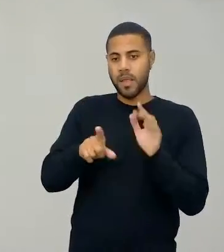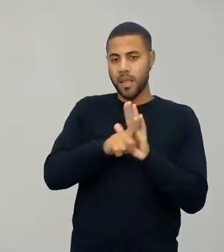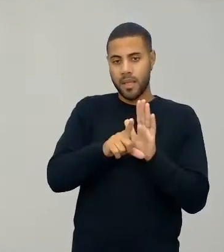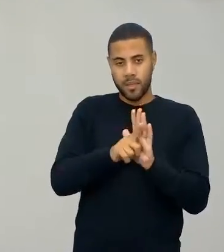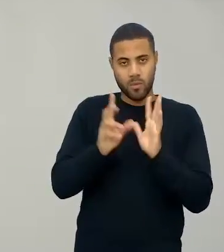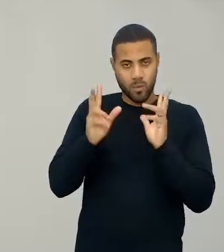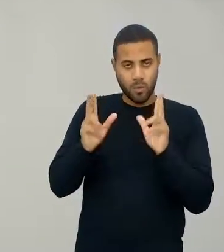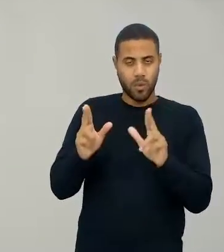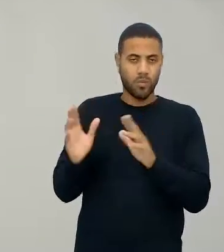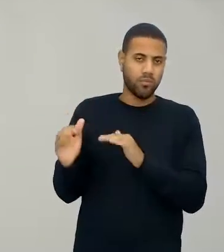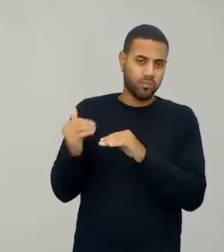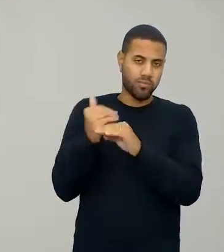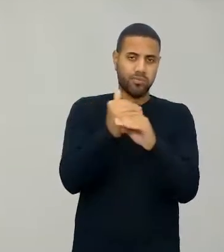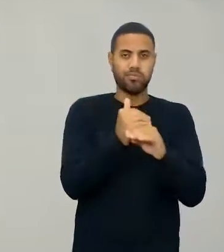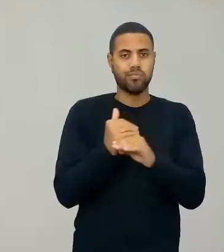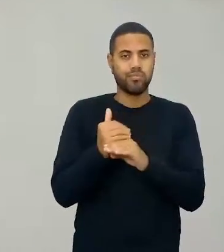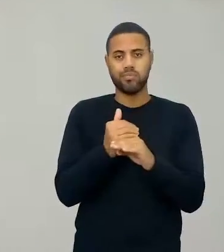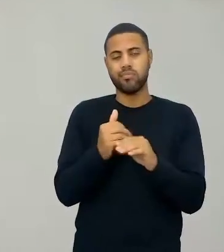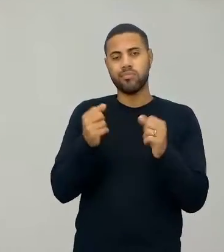incide, tá?